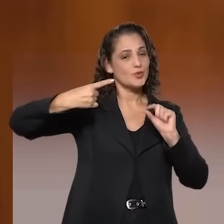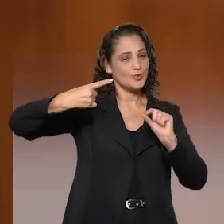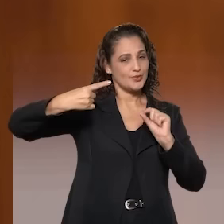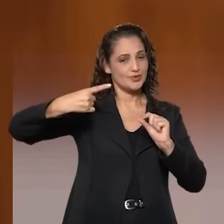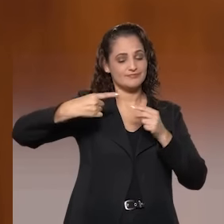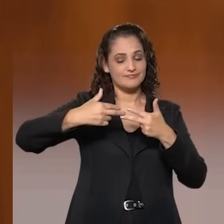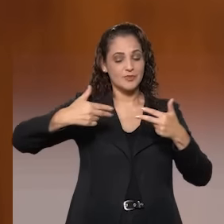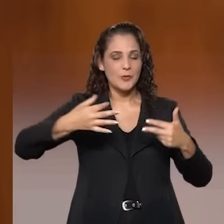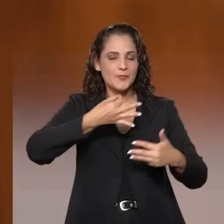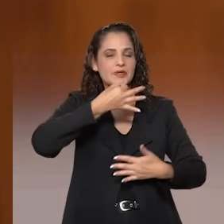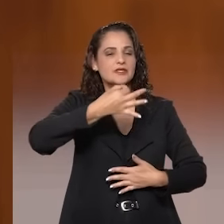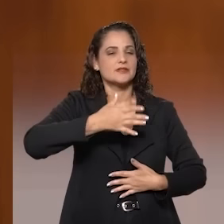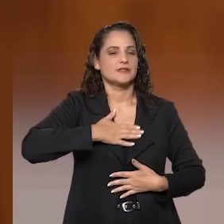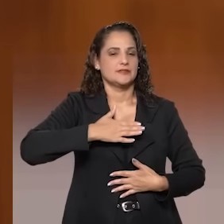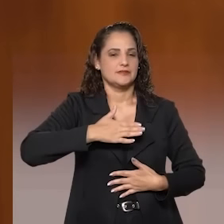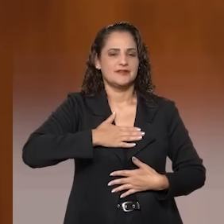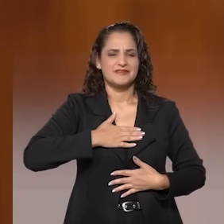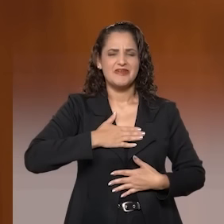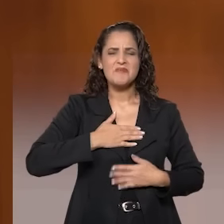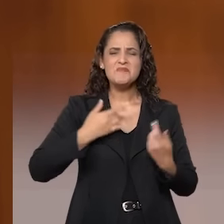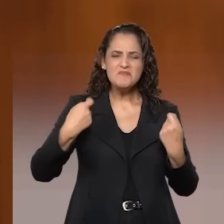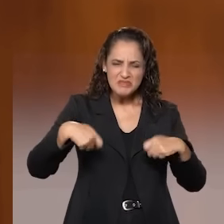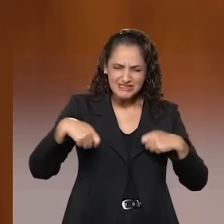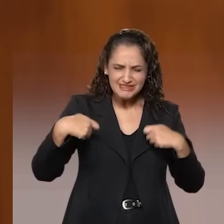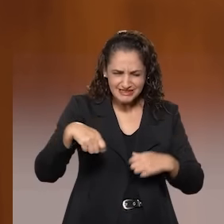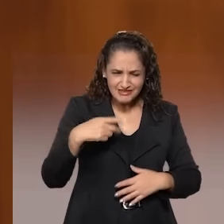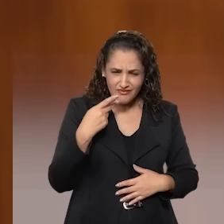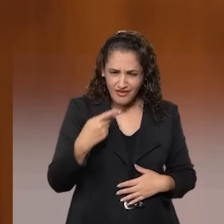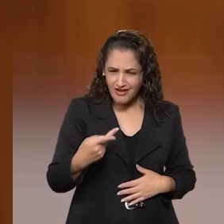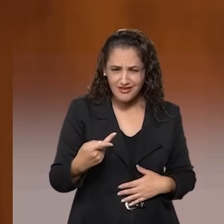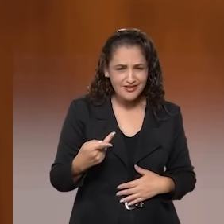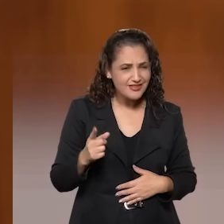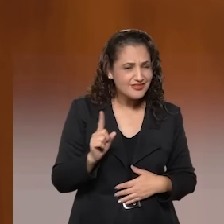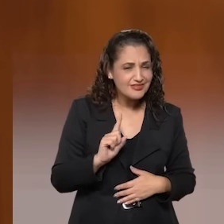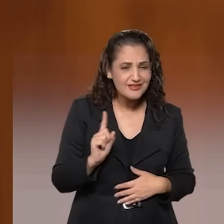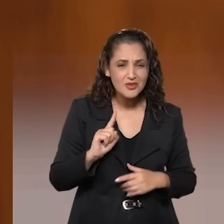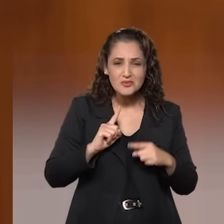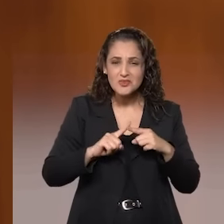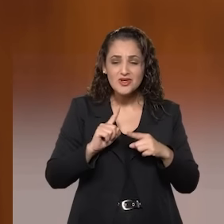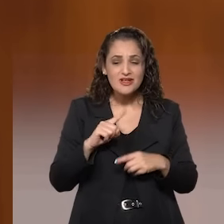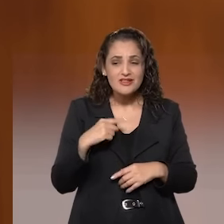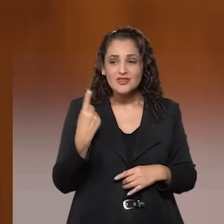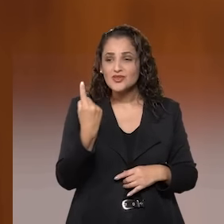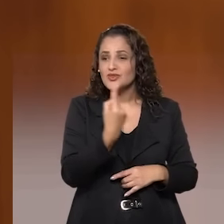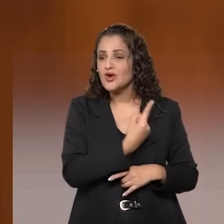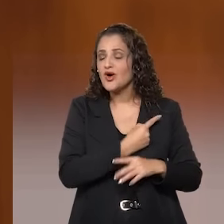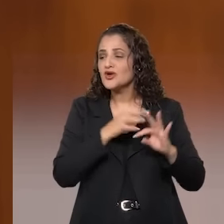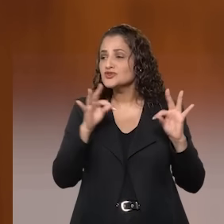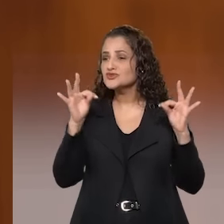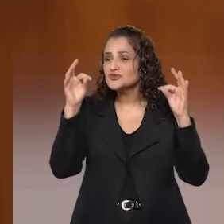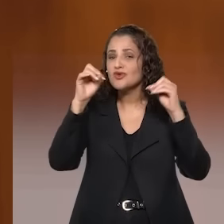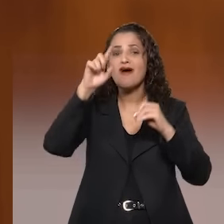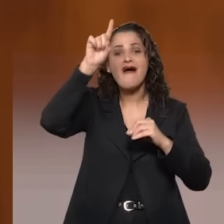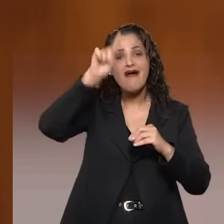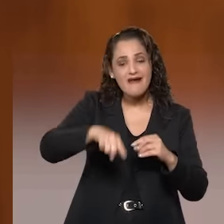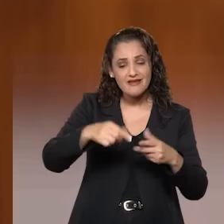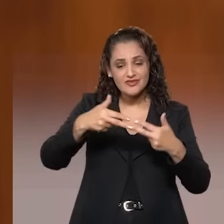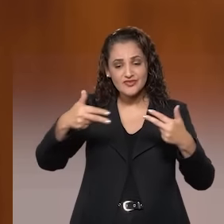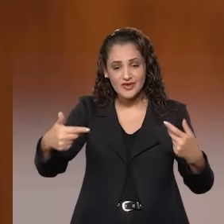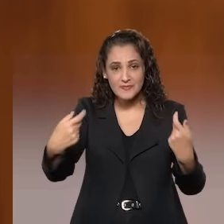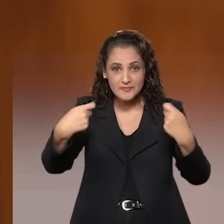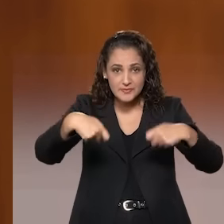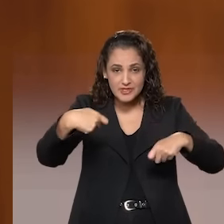diversidade minha opinião nós nem deveríamos estar mais falando porque diversos Somos Todos nós o que nós precisamos é